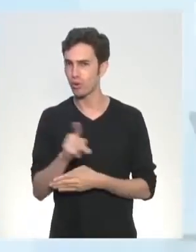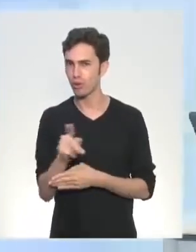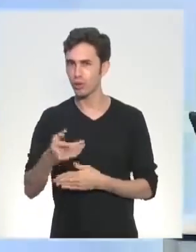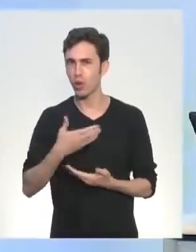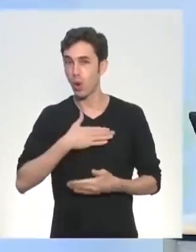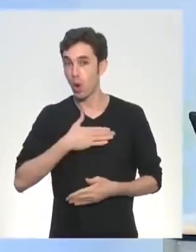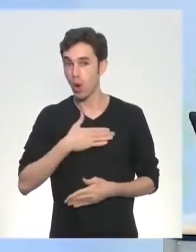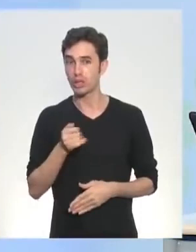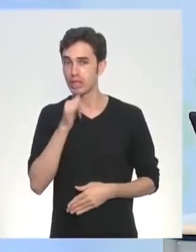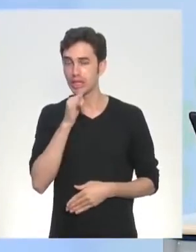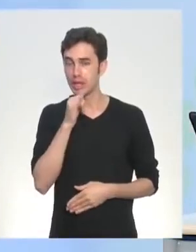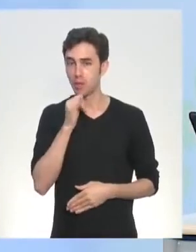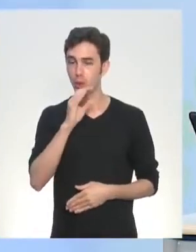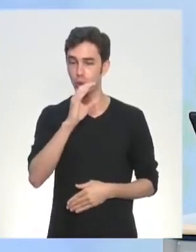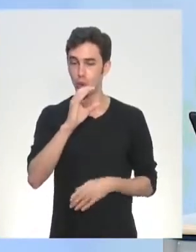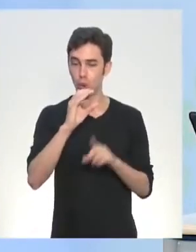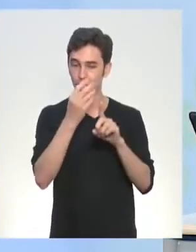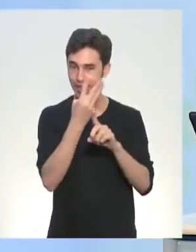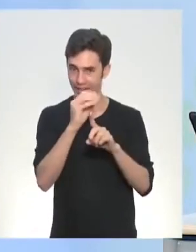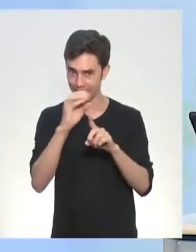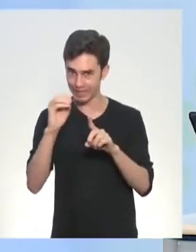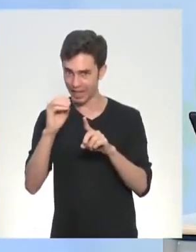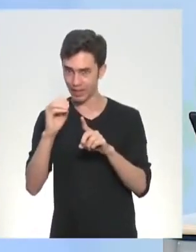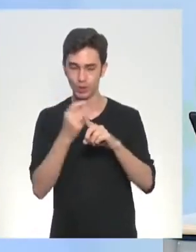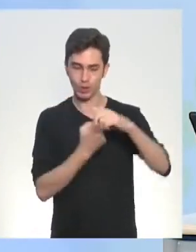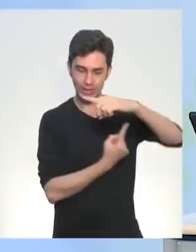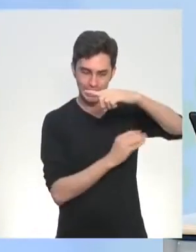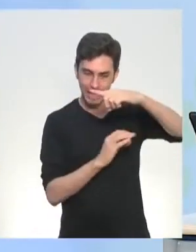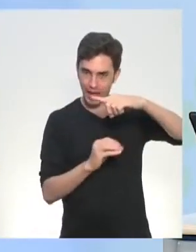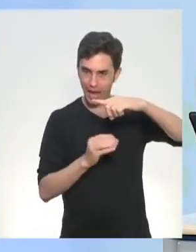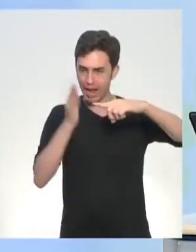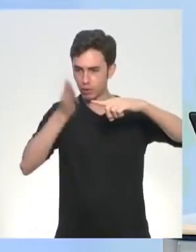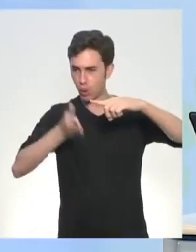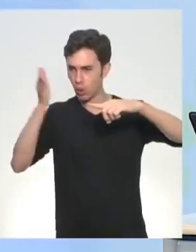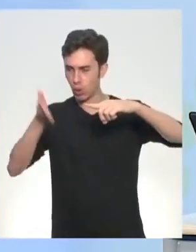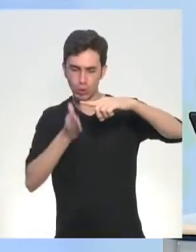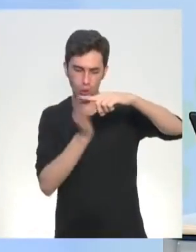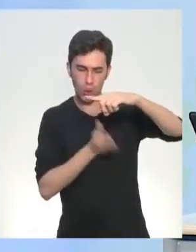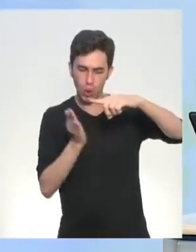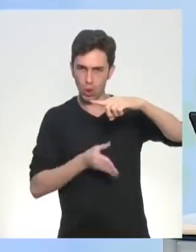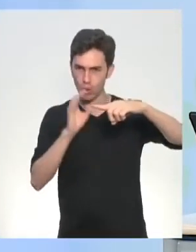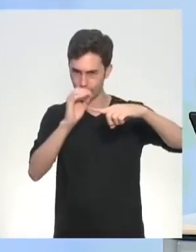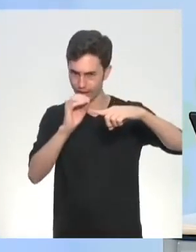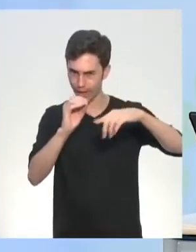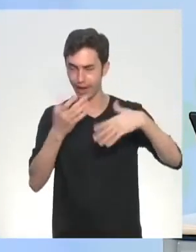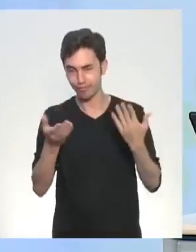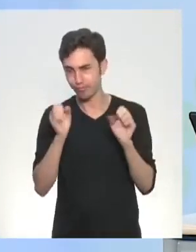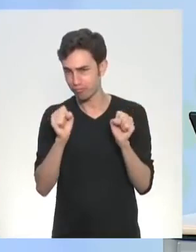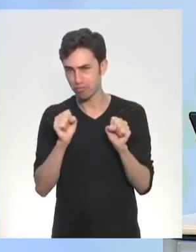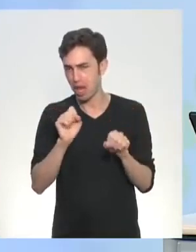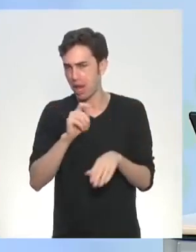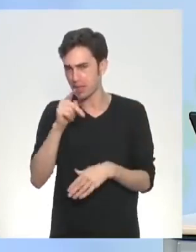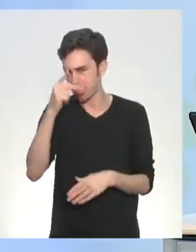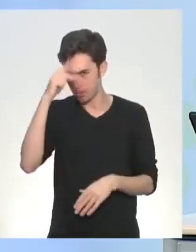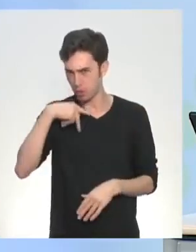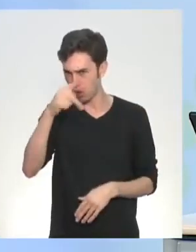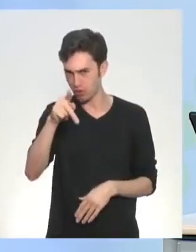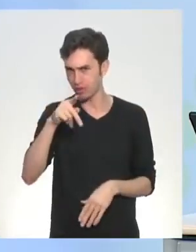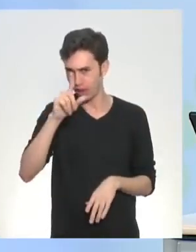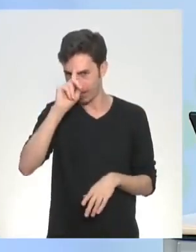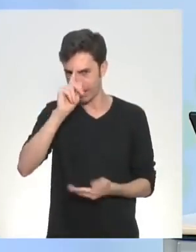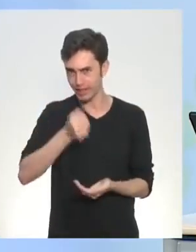para fazer de tudo quanto é forma. Eu vou usar a ideia lá do meu início. Fração de um número, pego o número lá da fração, o numerador, multiplico